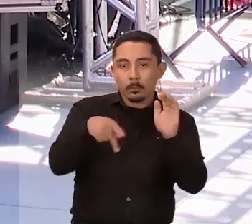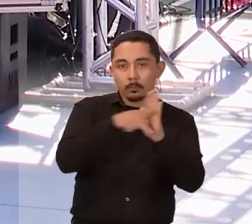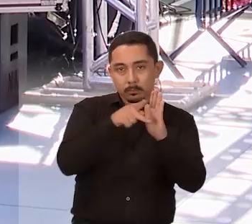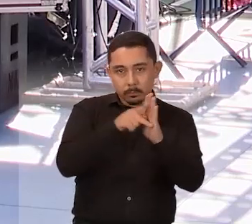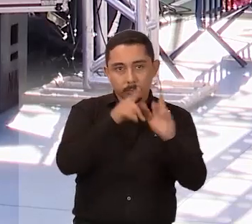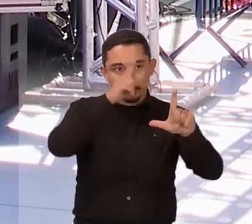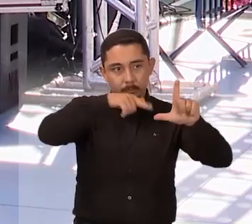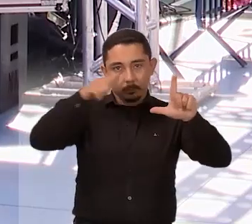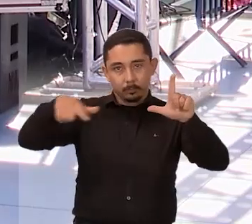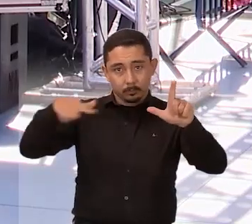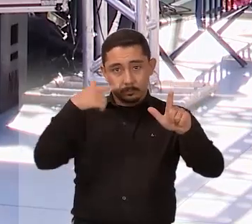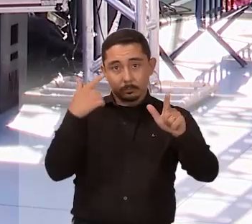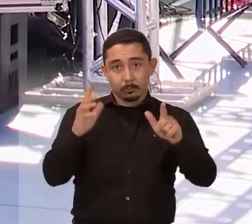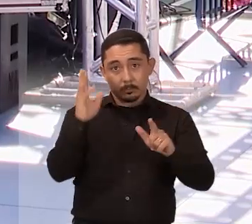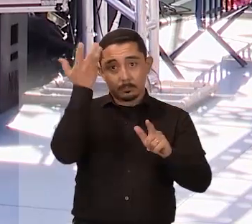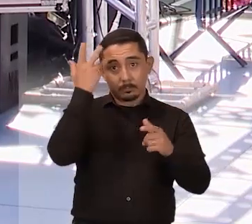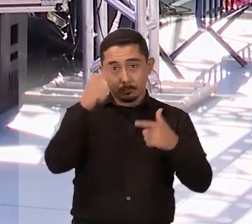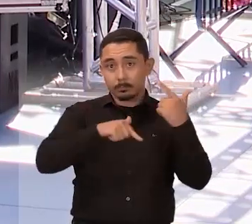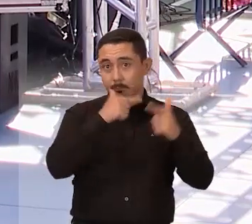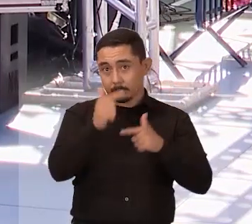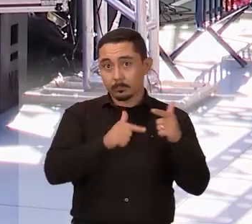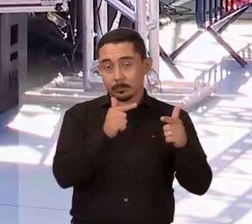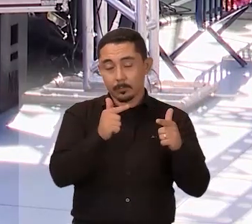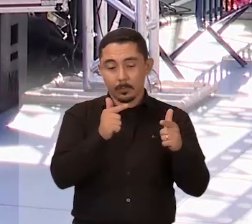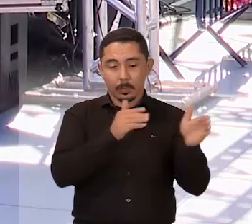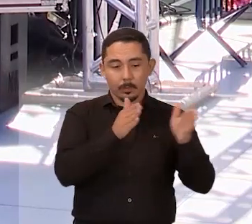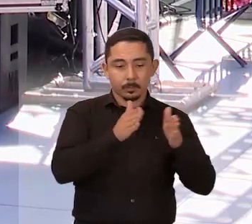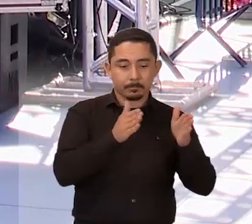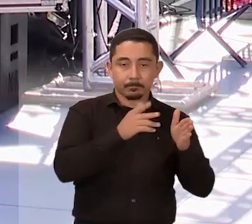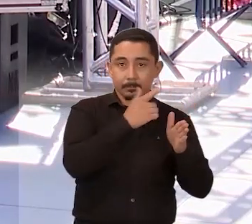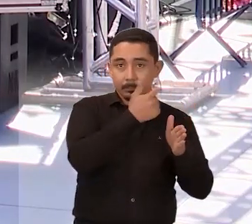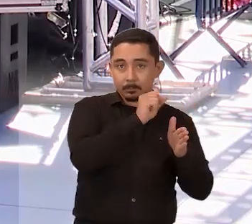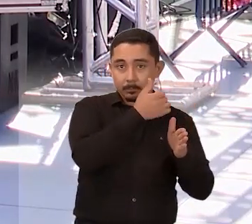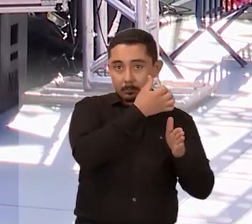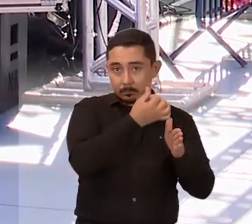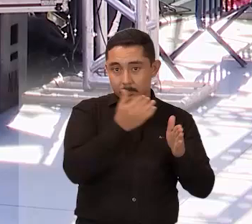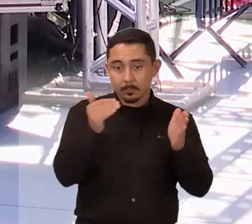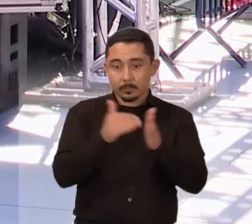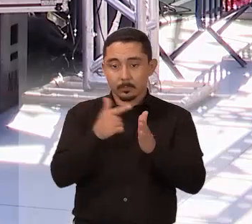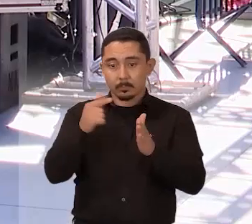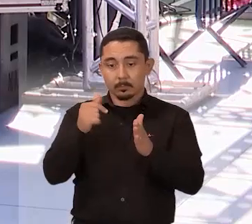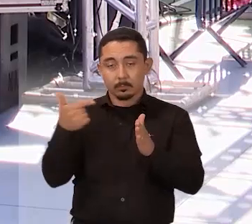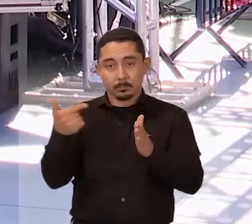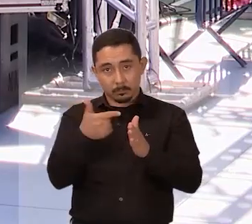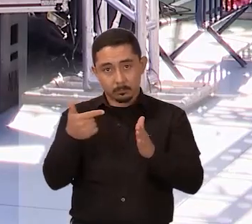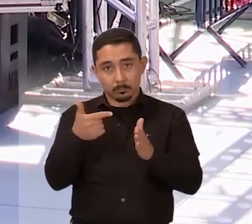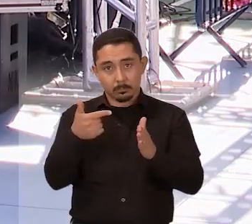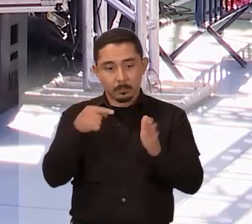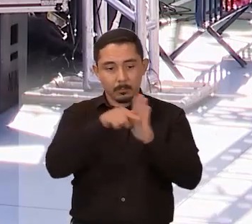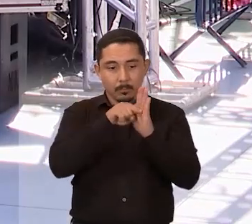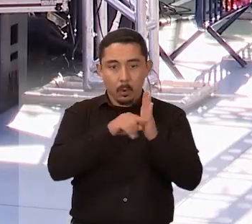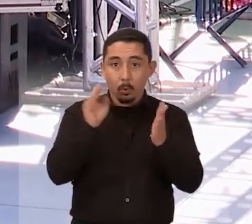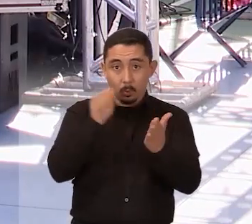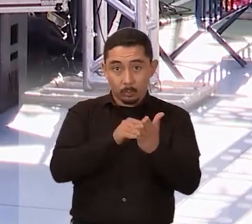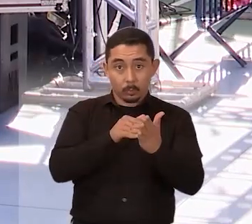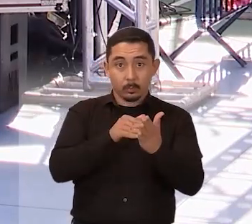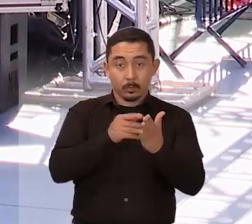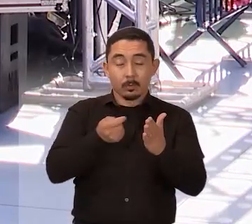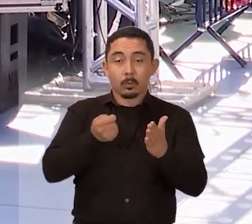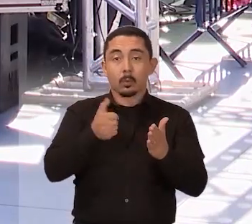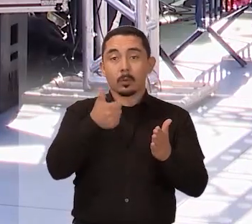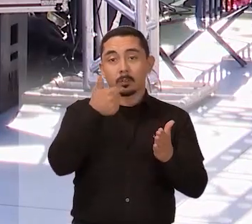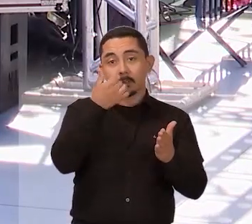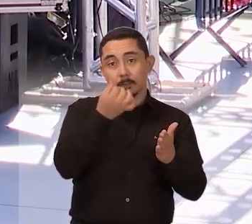Anuário Estatístico de Acidentes de Trabalho mostram que entre 2016 e 2022, quando foi feita a última